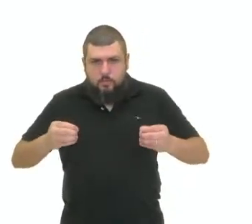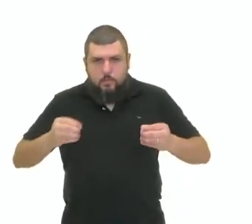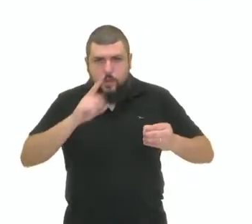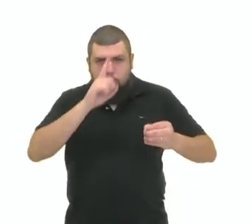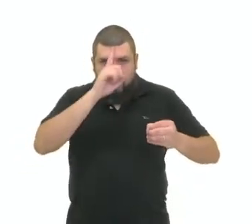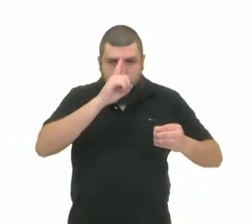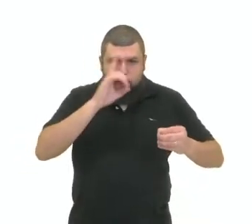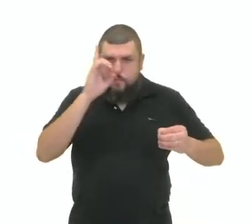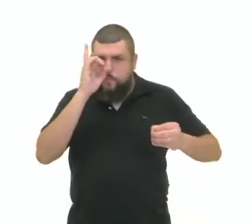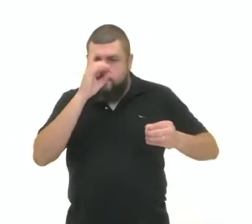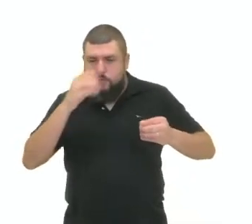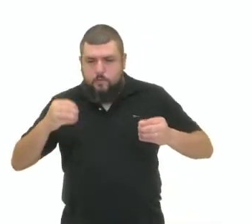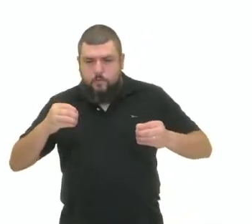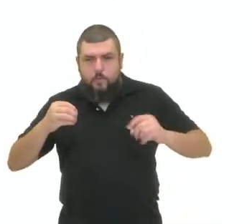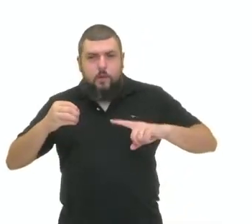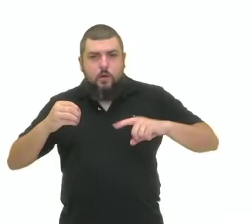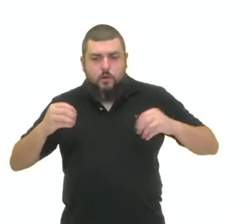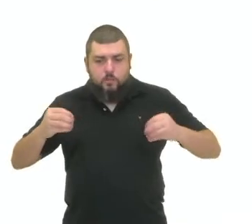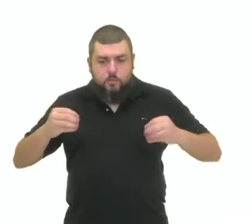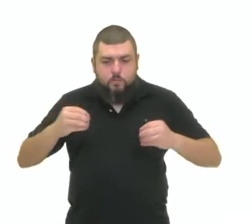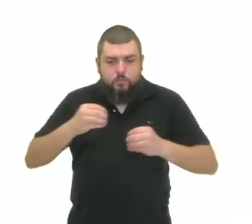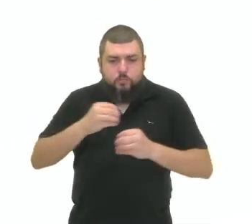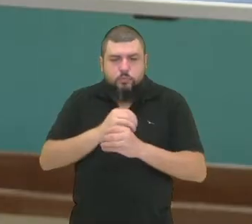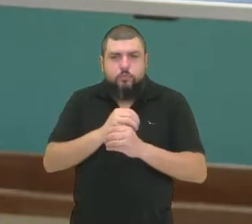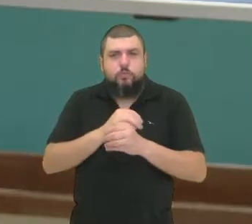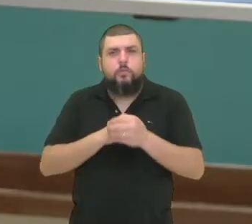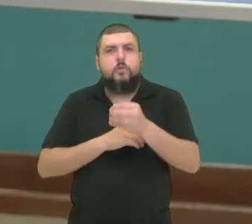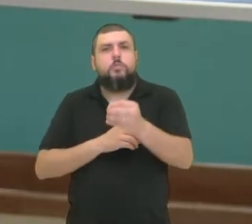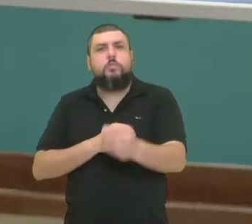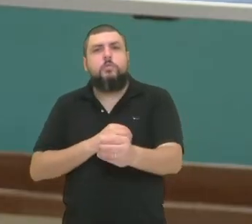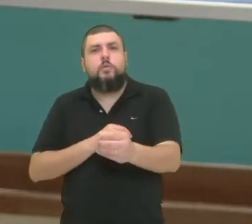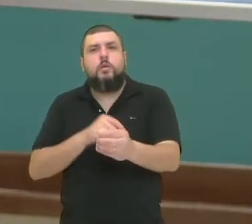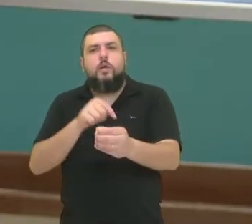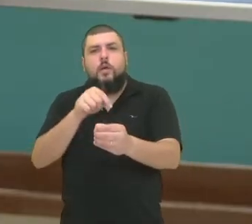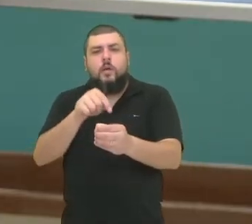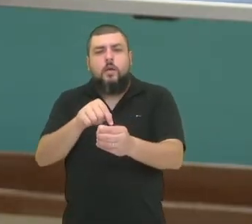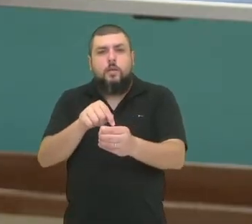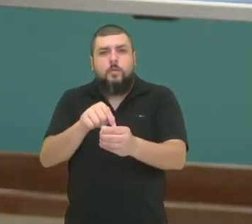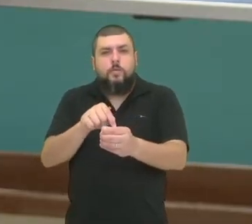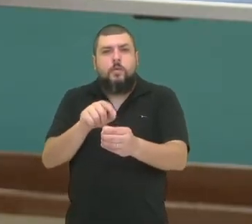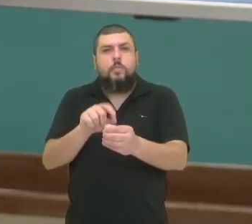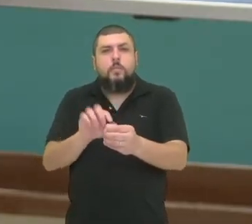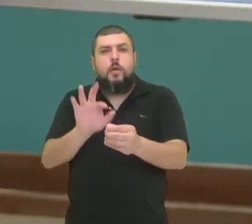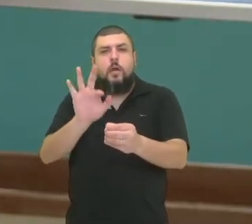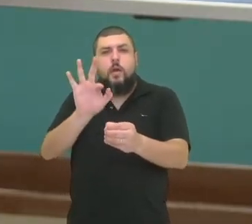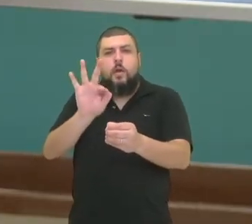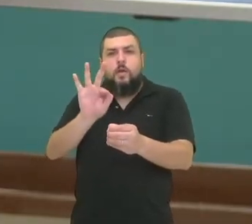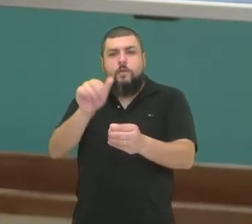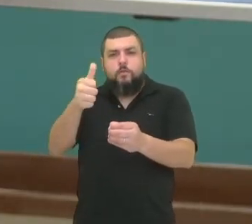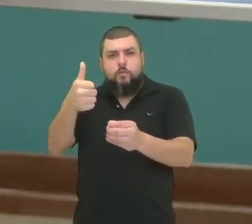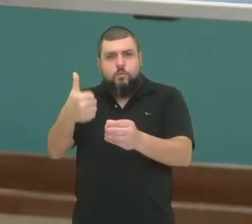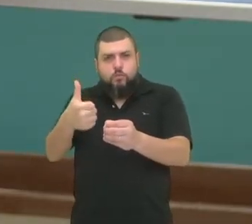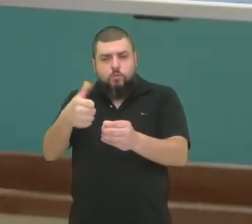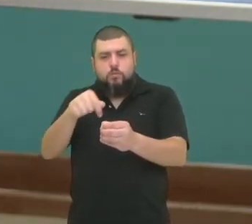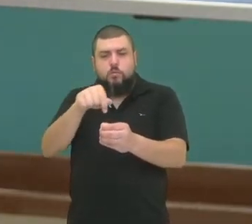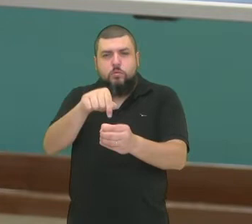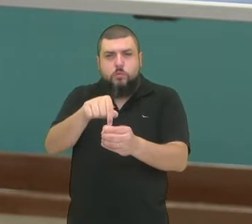geração deste cruzamento de indivíduos puros, gerou, então,